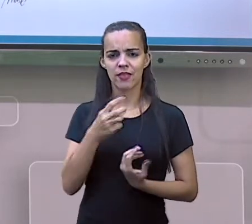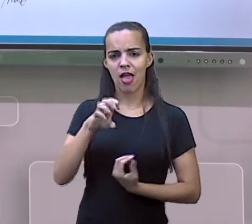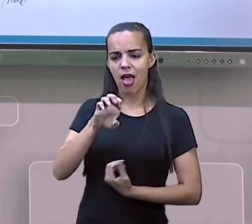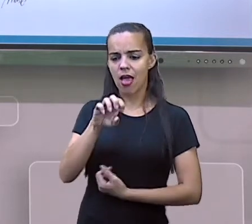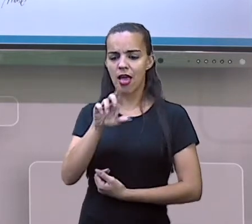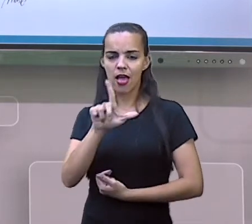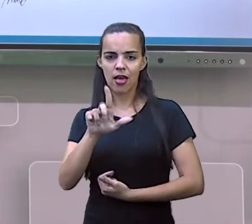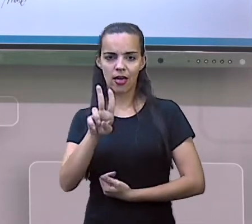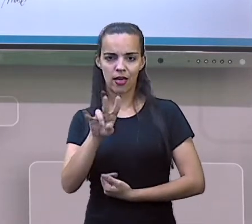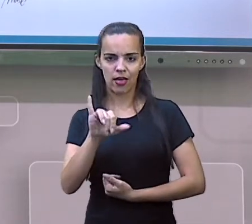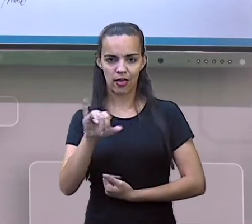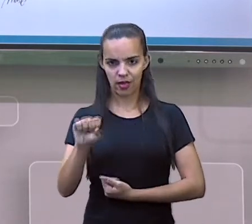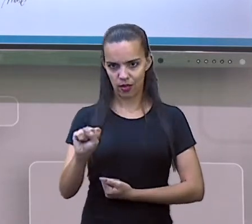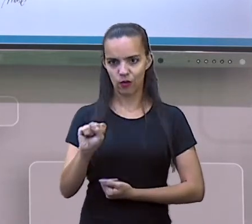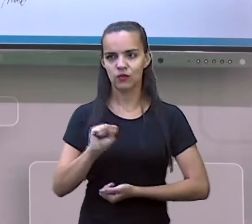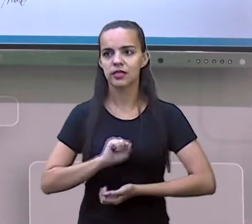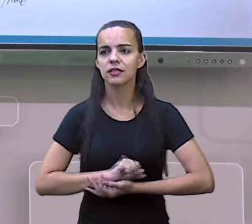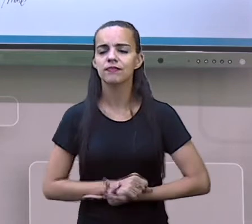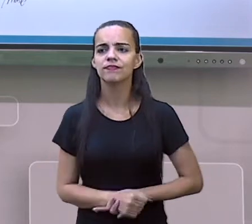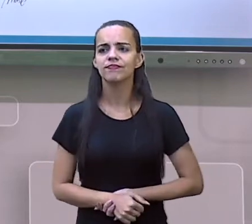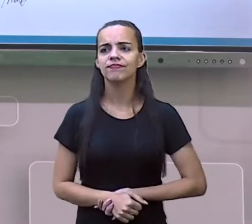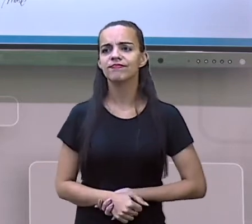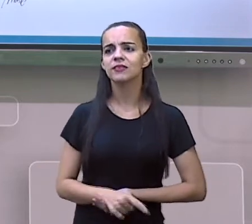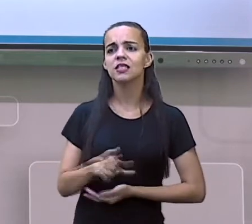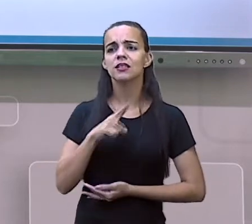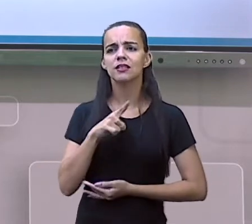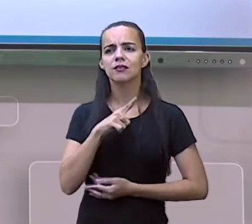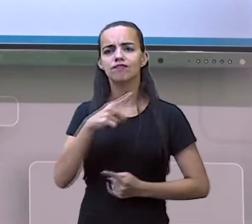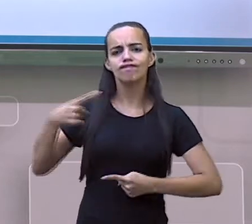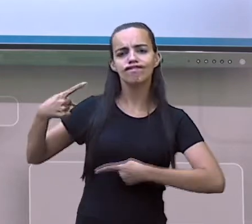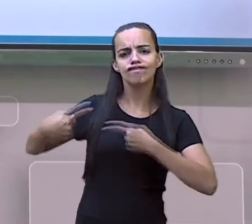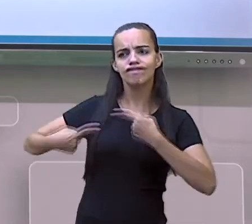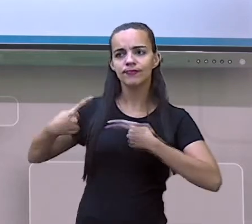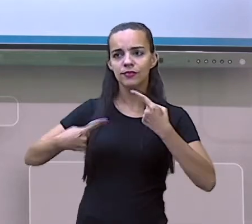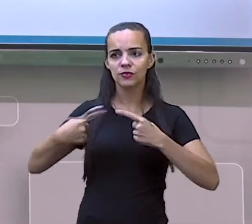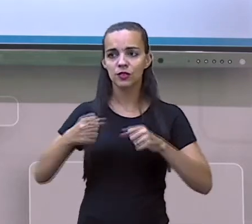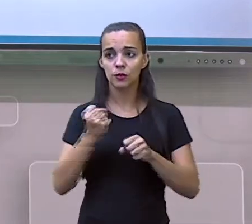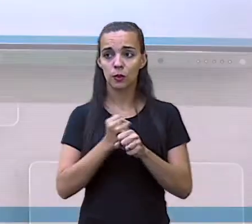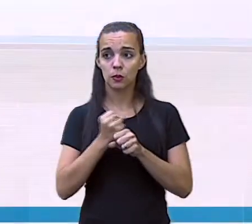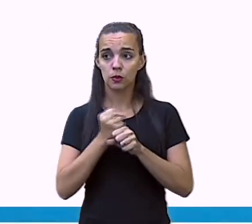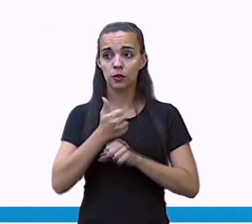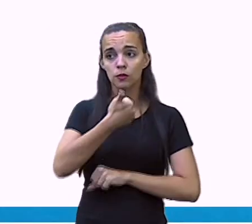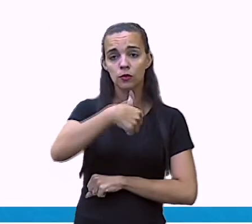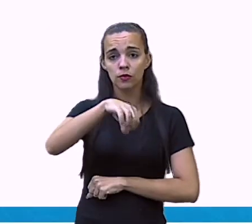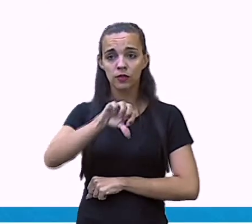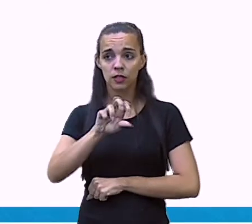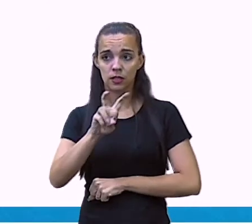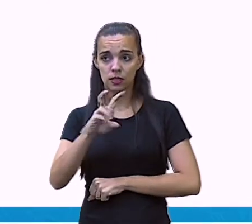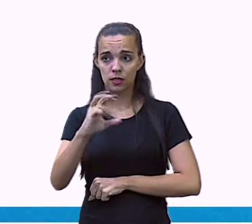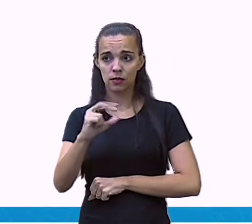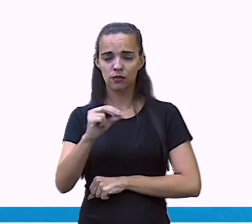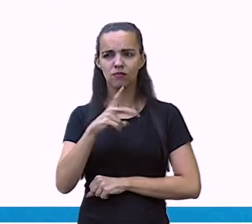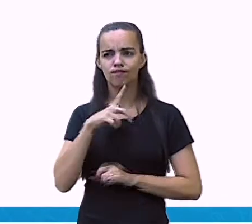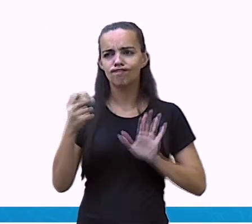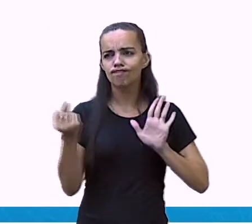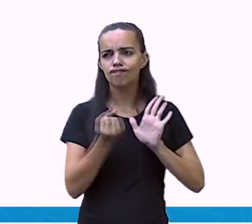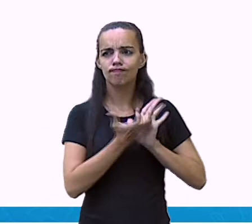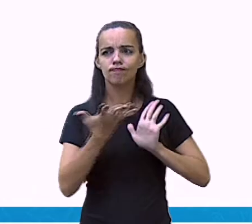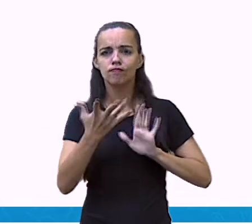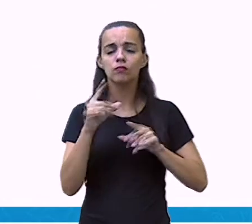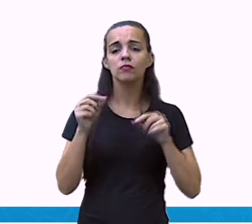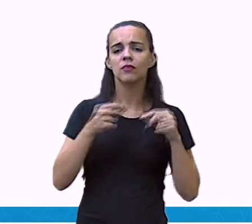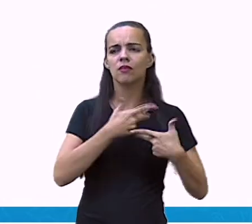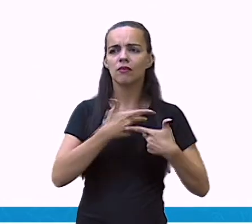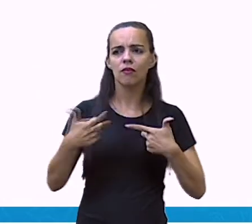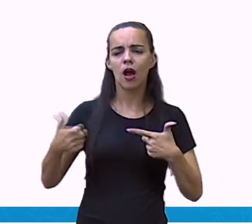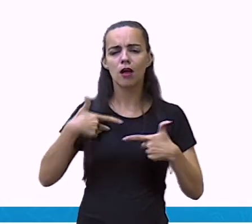Presley, entre outros. A política dos anos de 1950 fica marcada pelos conflitos